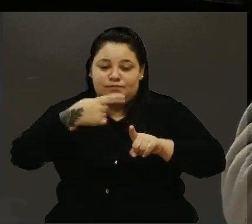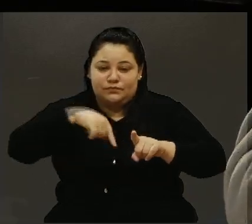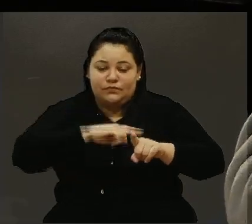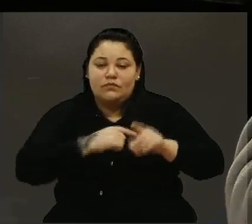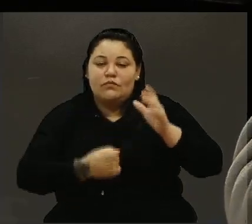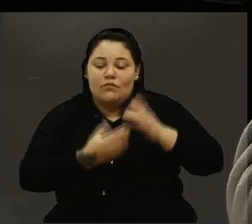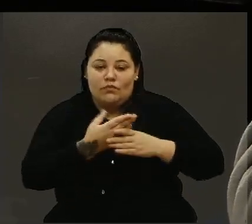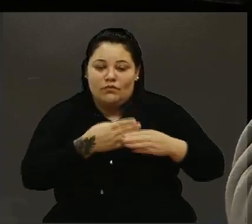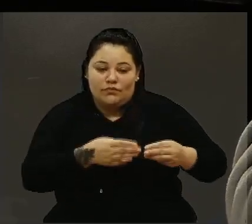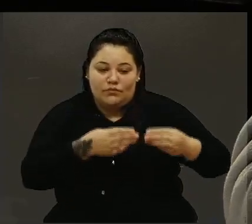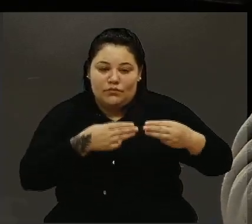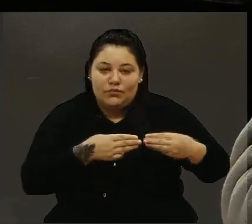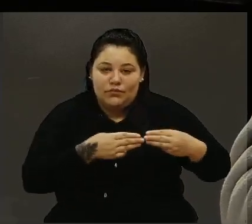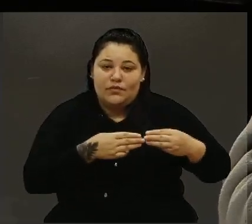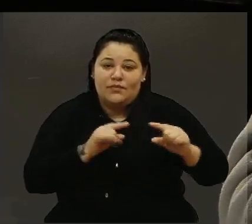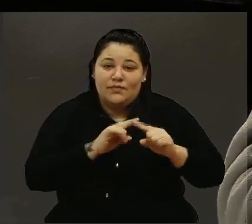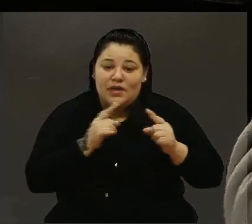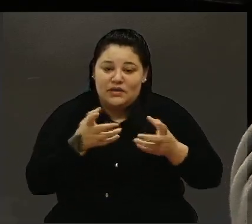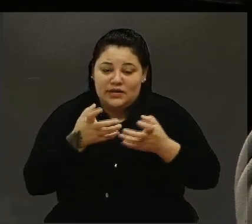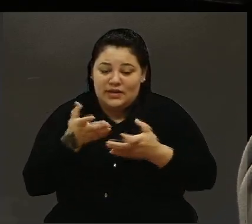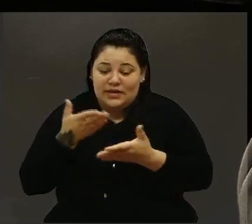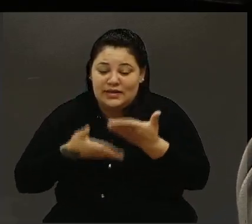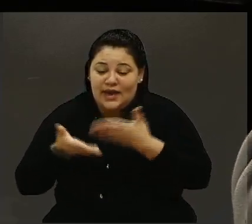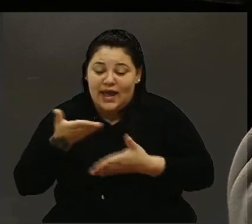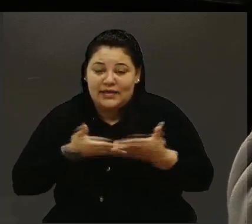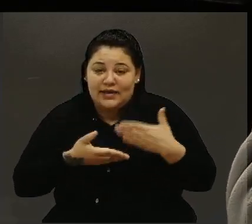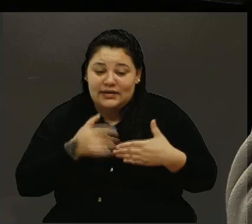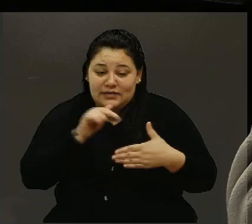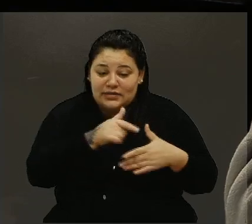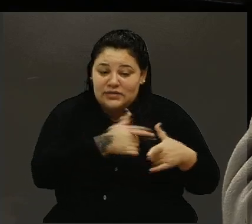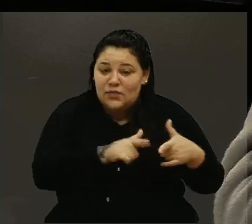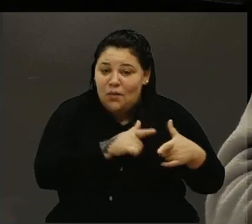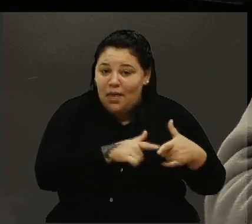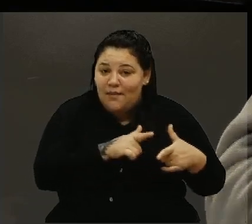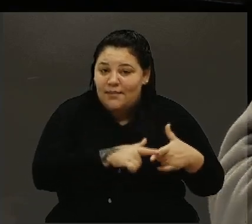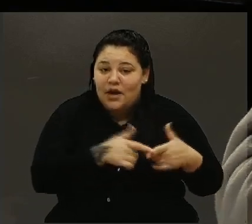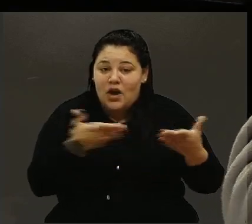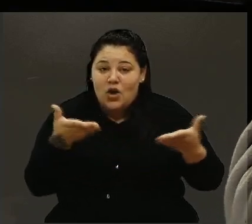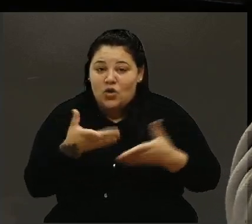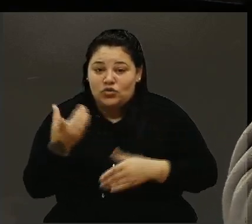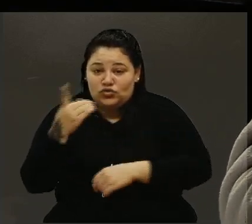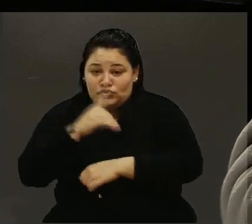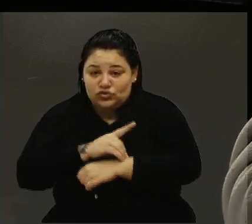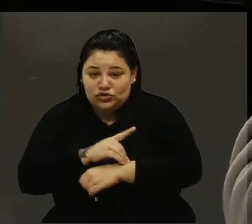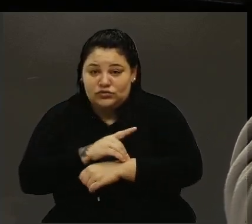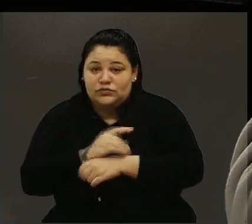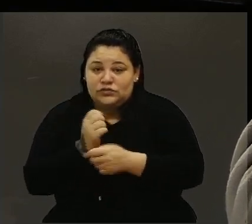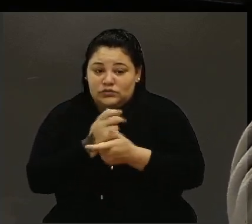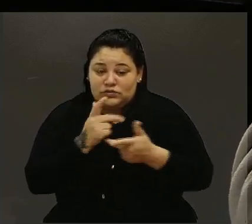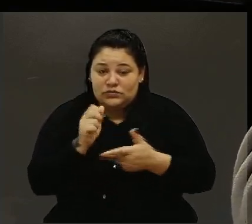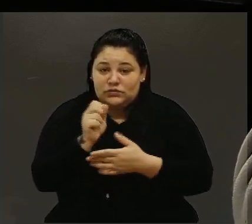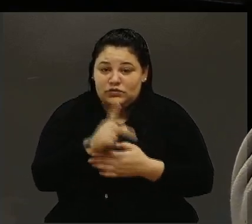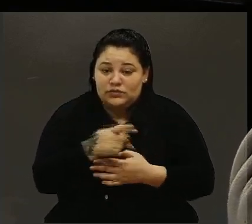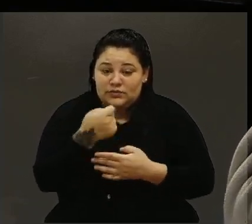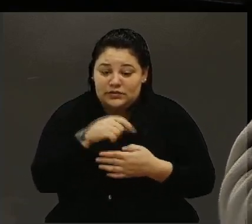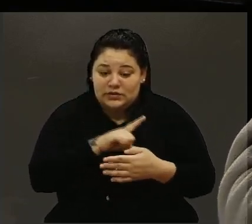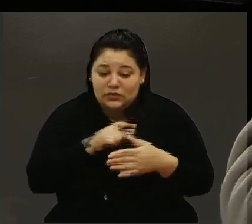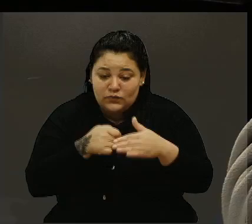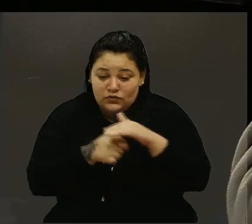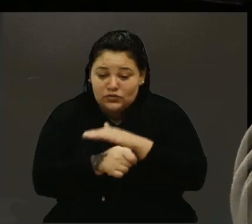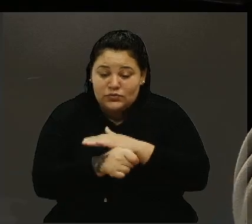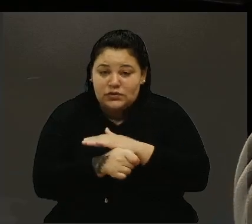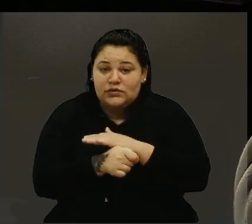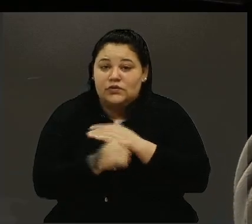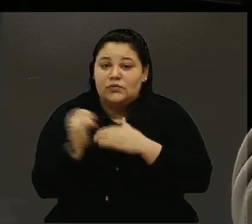moção, mas eu gostaria de tratar do cerne desse problema. Hoje em dia, com a supressão das aposentadorias, a gente vai ter que ter um investimento